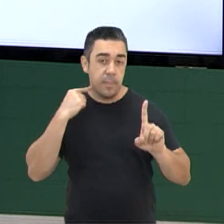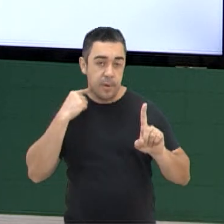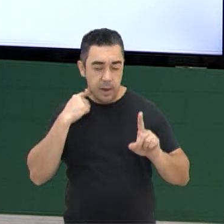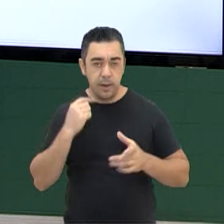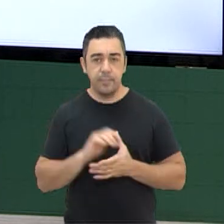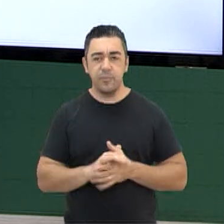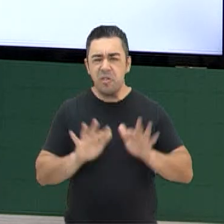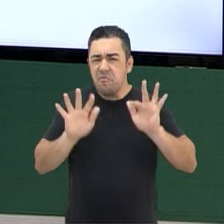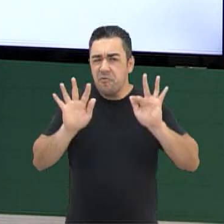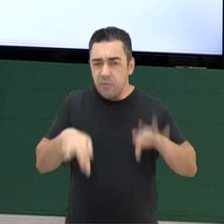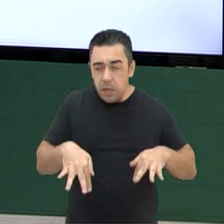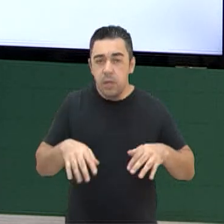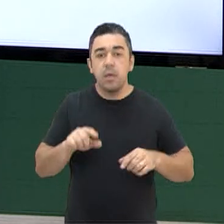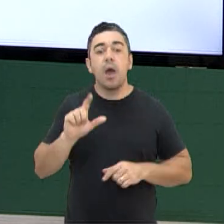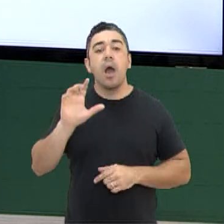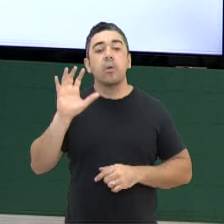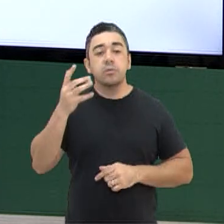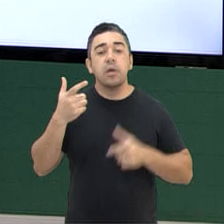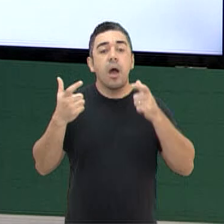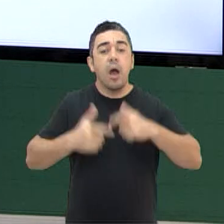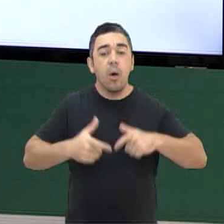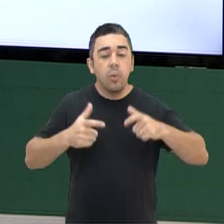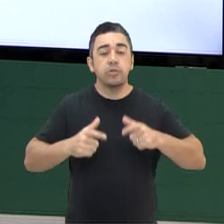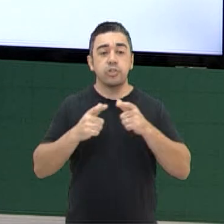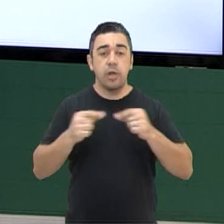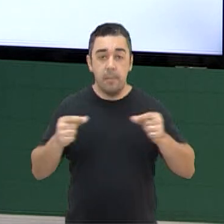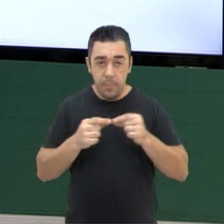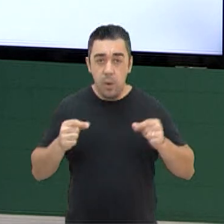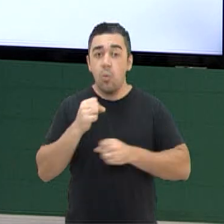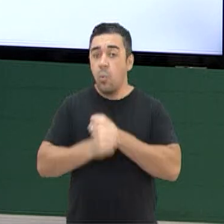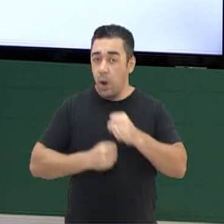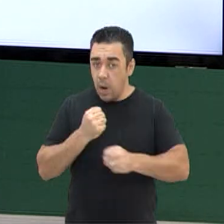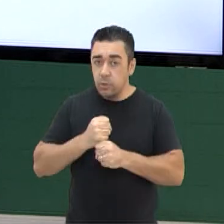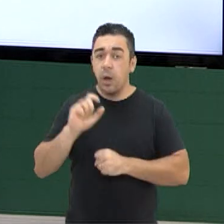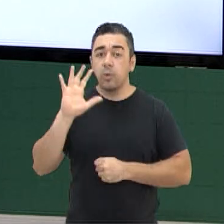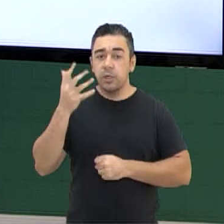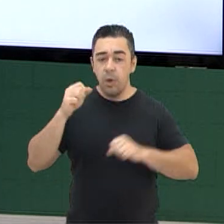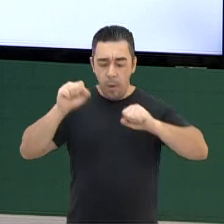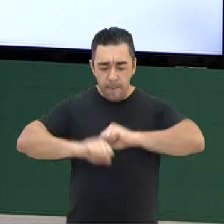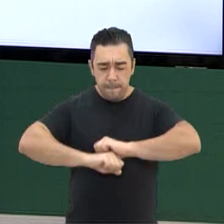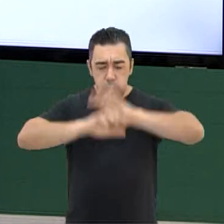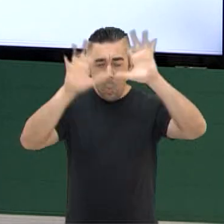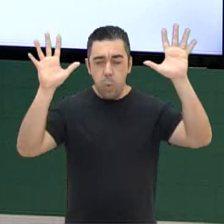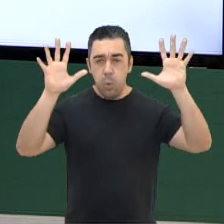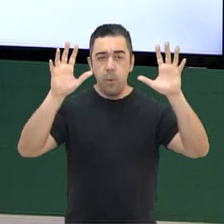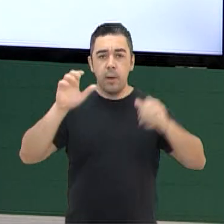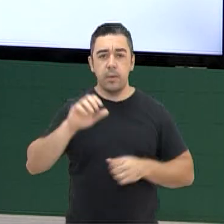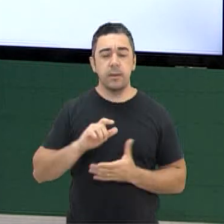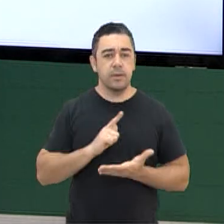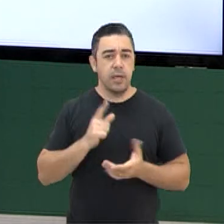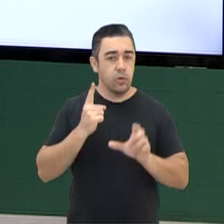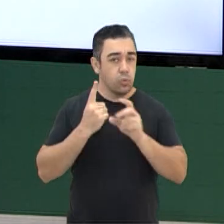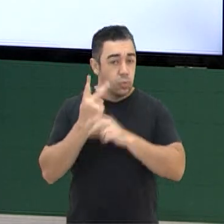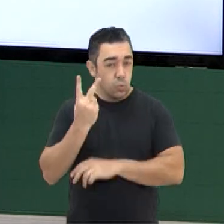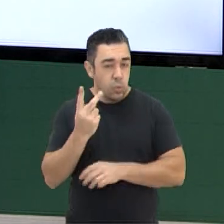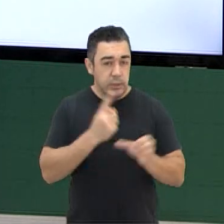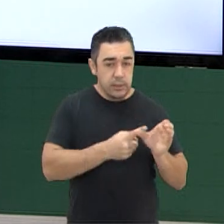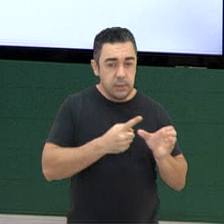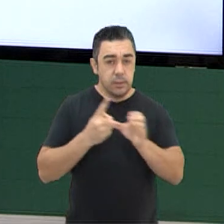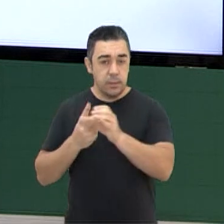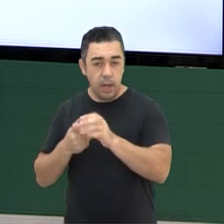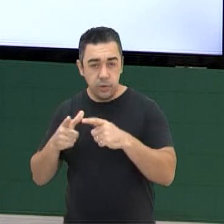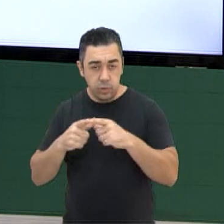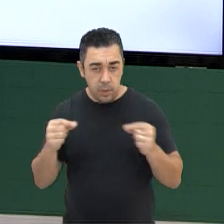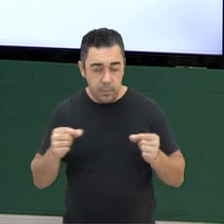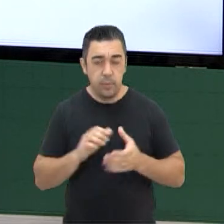fim definitivo aconteceu no Japão no mesmo ano, com o lançamento das duas bombas atômicas em Hiroshima e Nagasaki. Pois